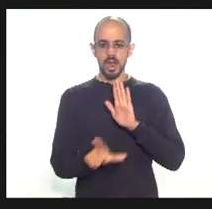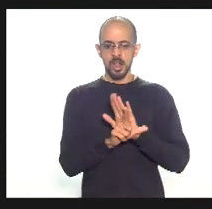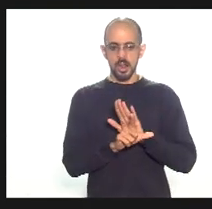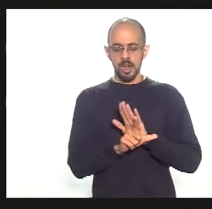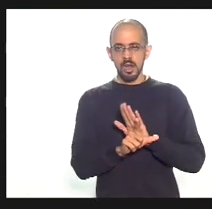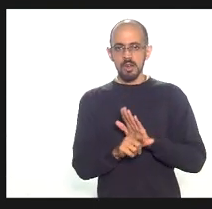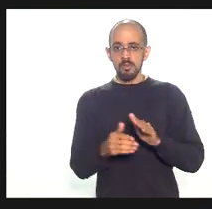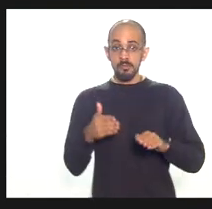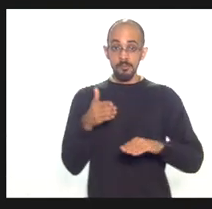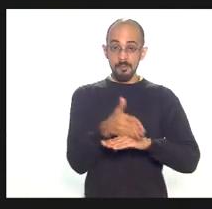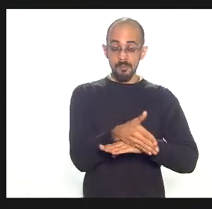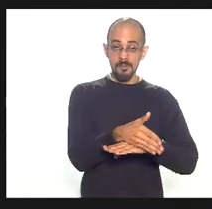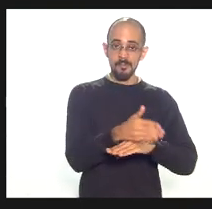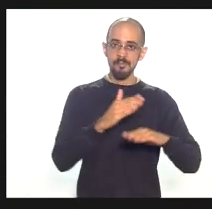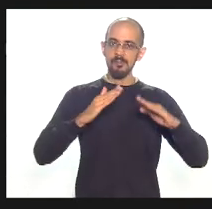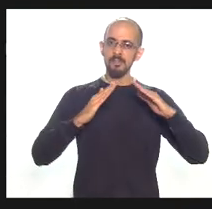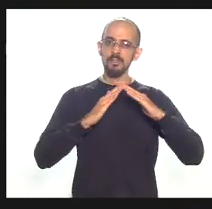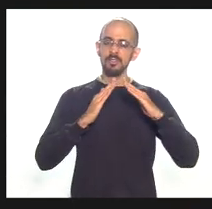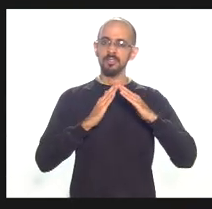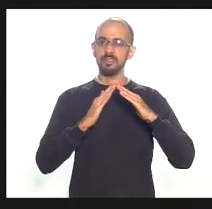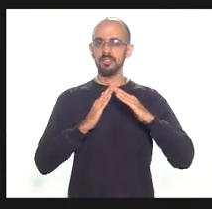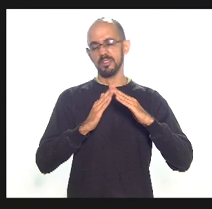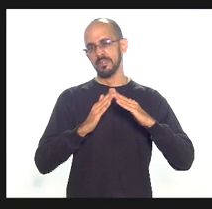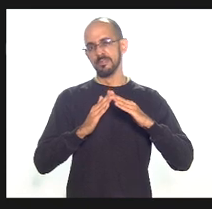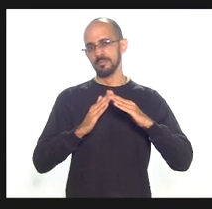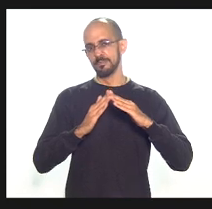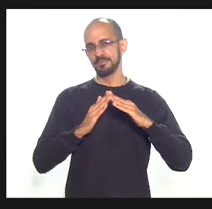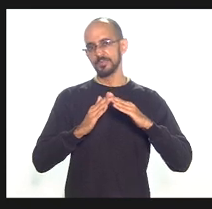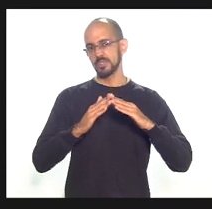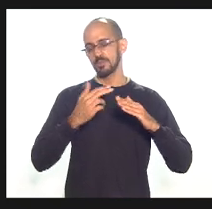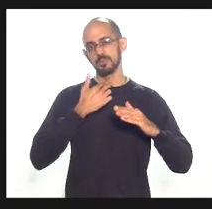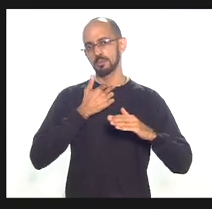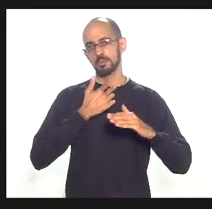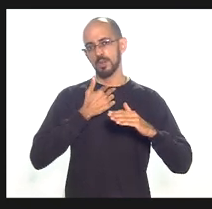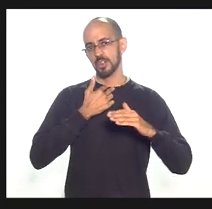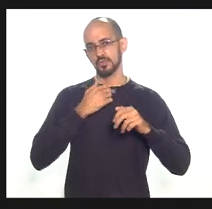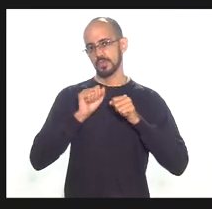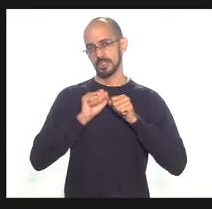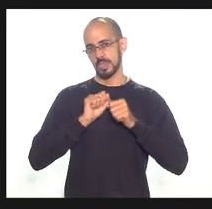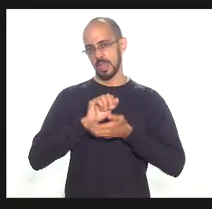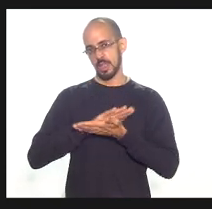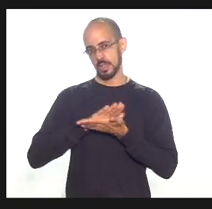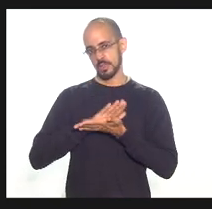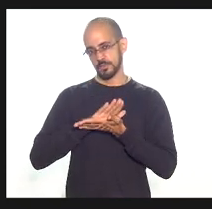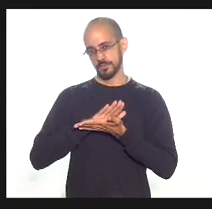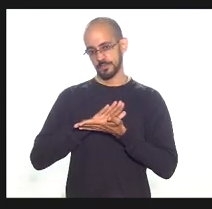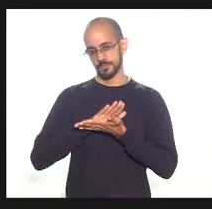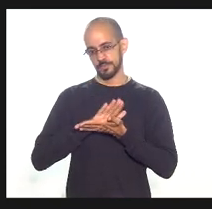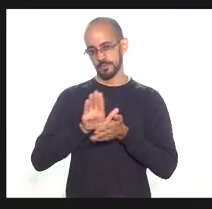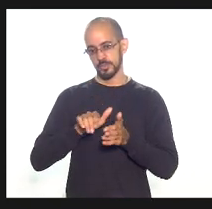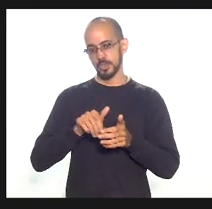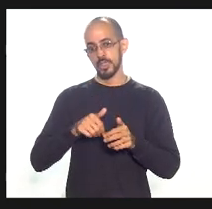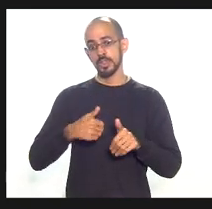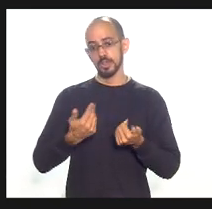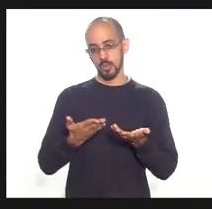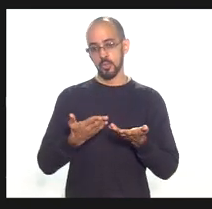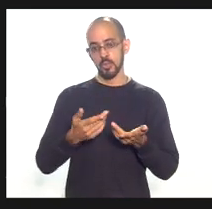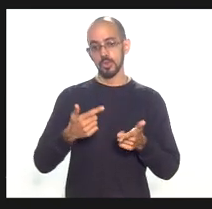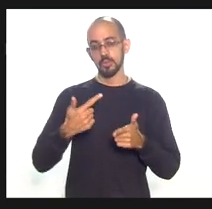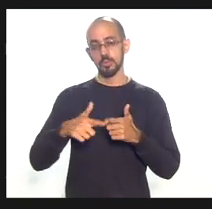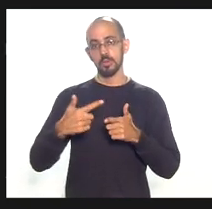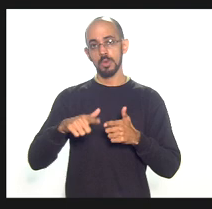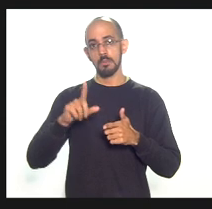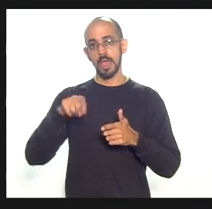porta dentro da nossa casa e não poder fazer nada e uma delas é a escola com partido